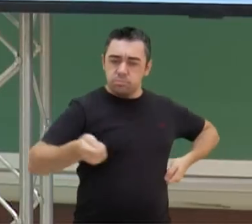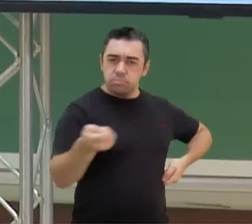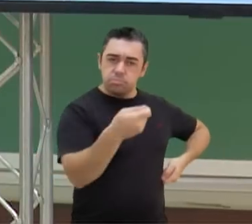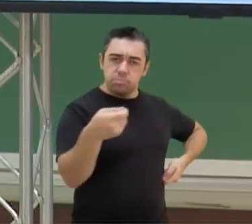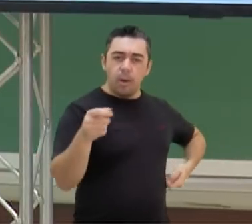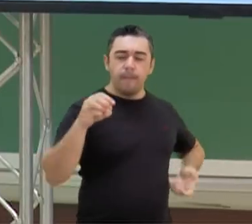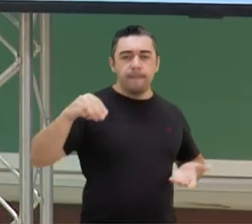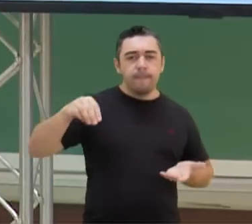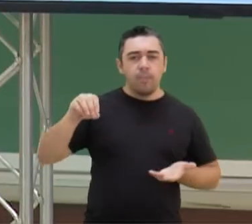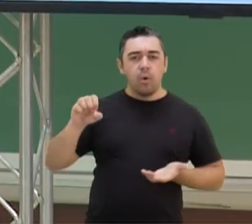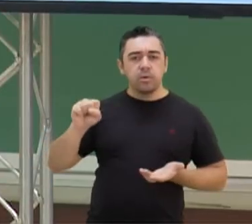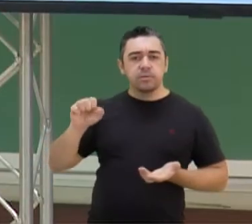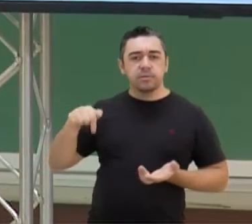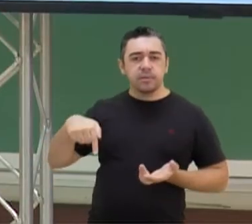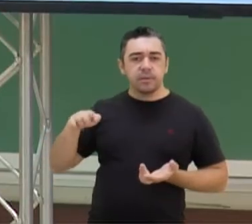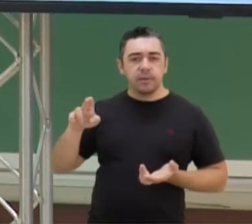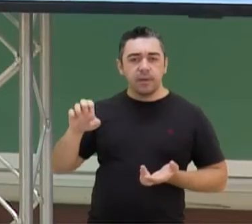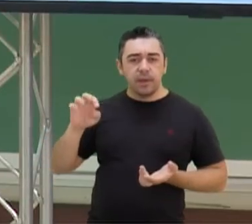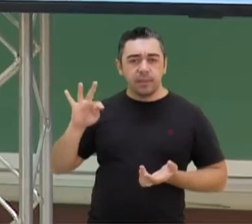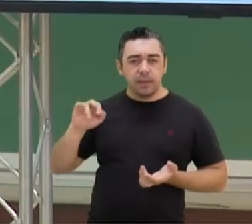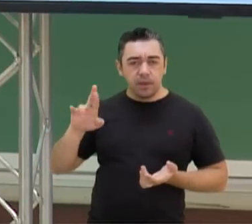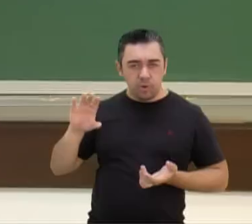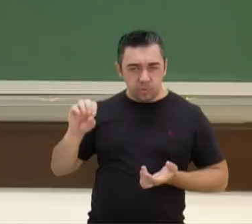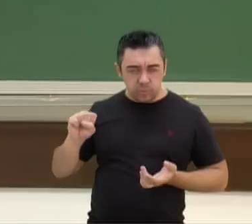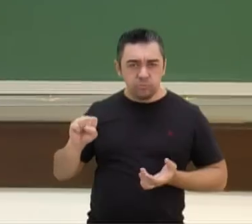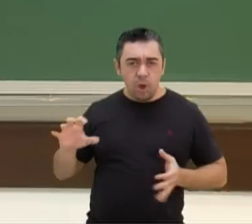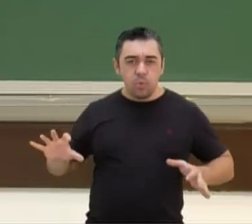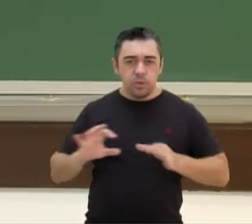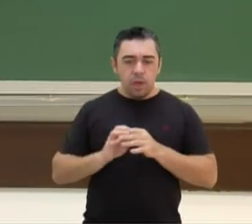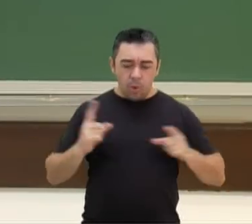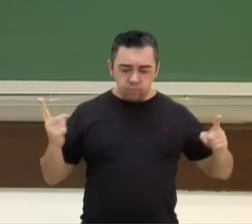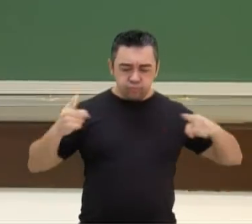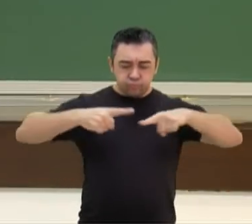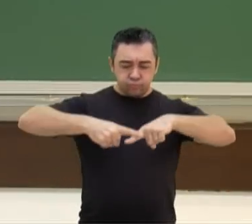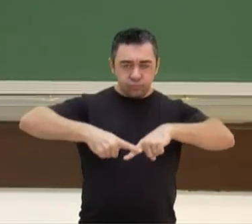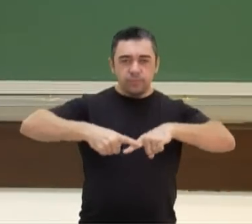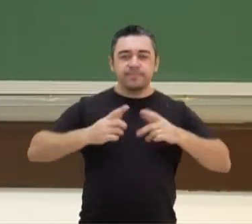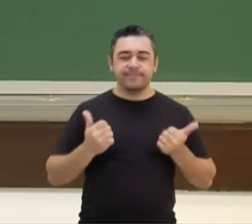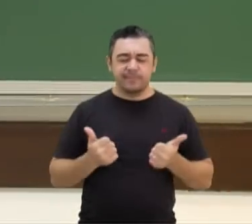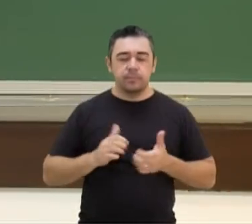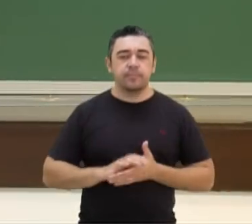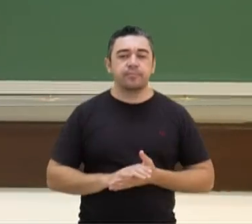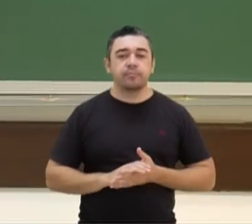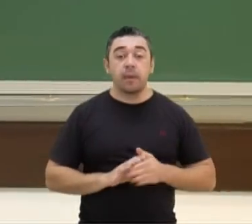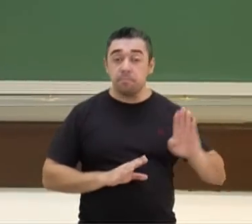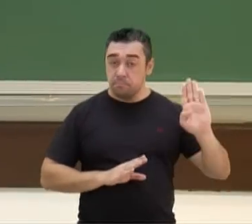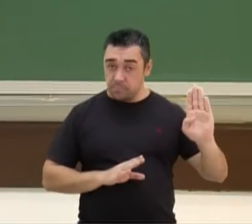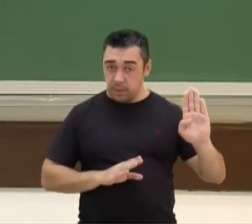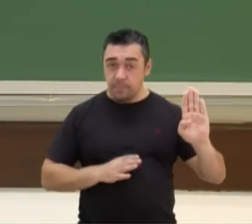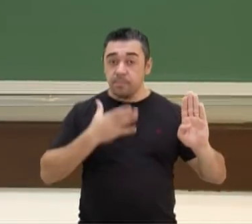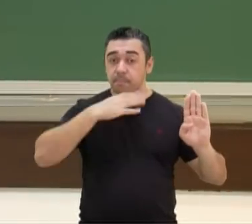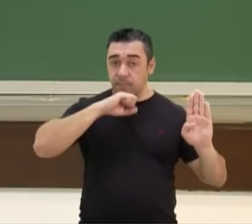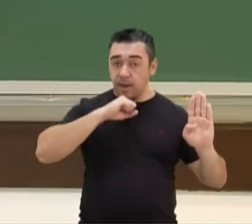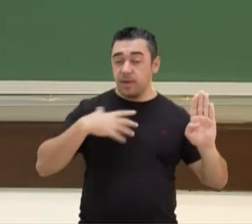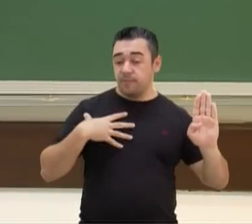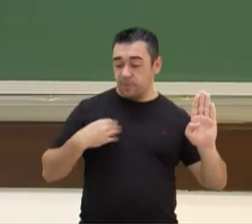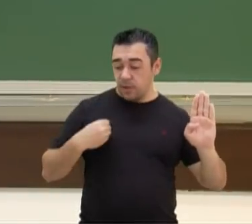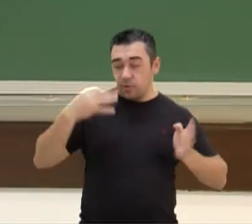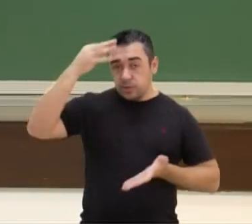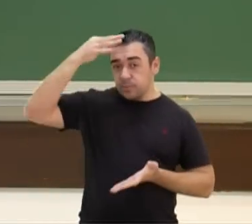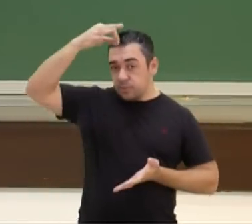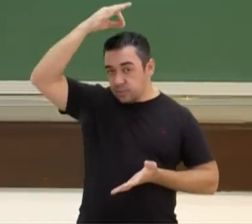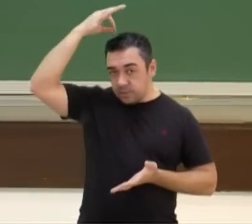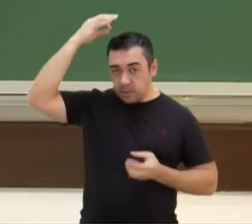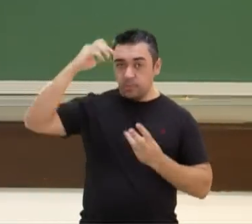aí o lema deles era um por todos e todos por um. Mas não é a resposta aqui do nosso quiz. Pai, Filho e Espírito Santo? Bom, isso aqui é